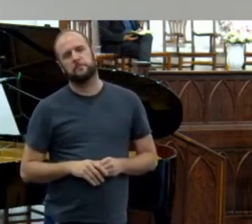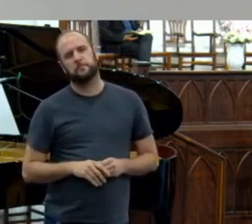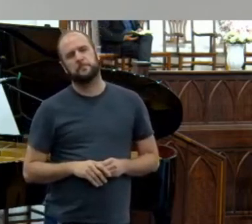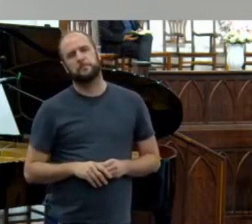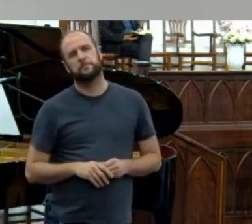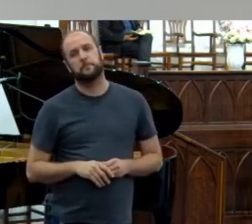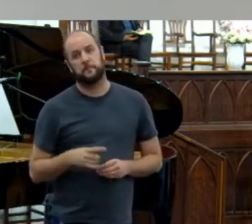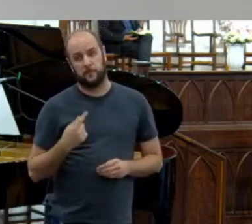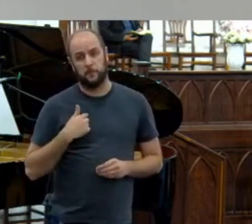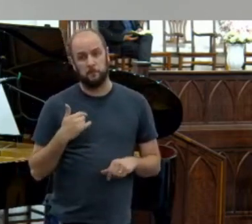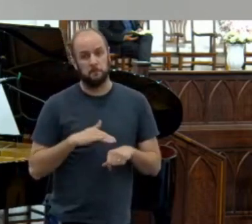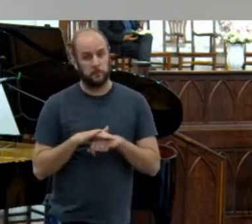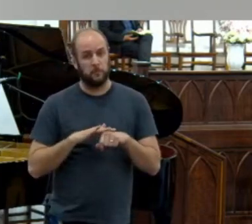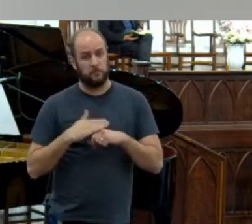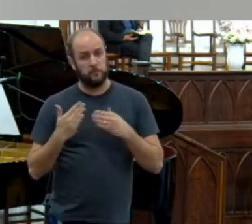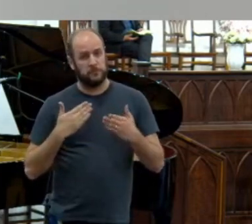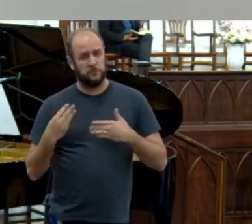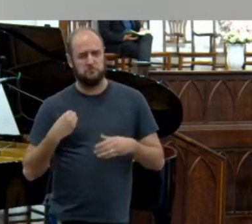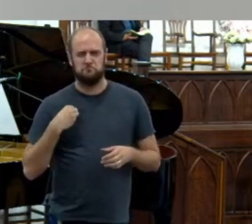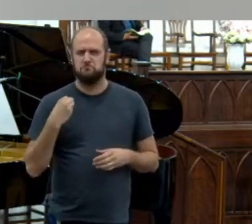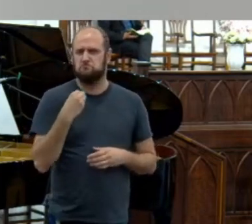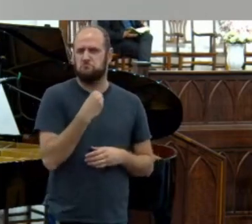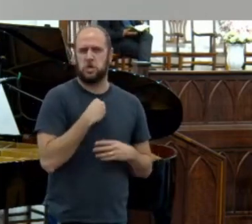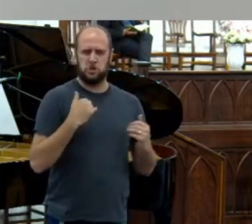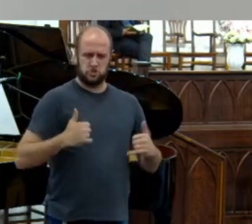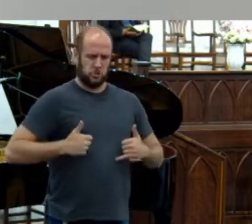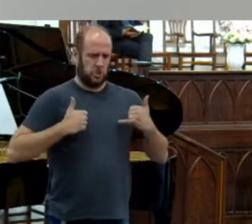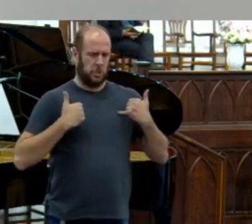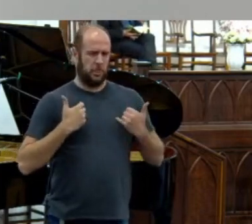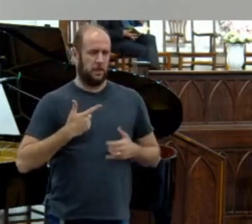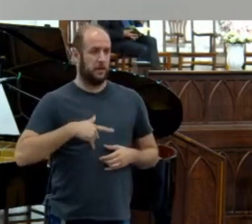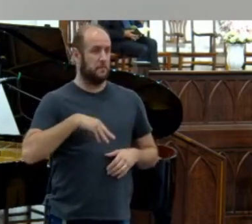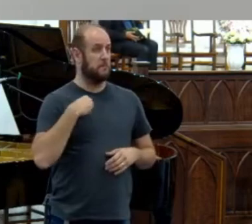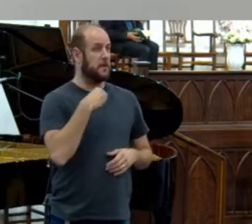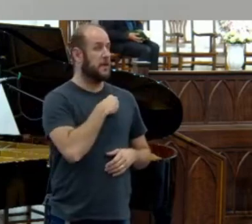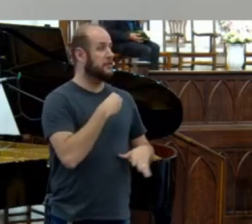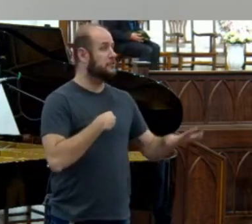E eu estava falando para ela, os médicos são muito soberbos. Tem médico aqui?